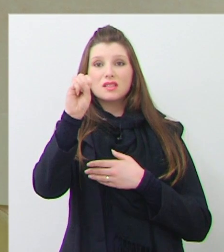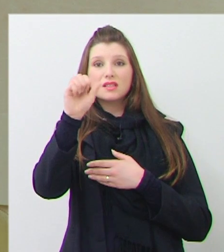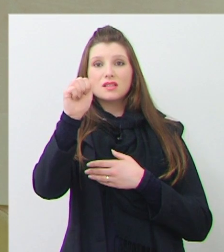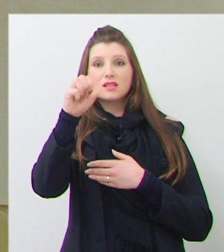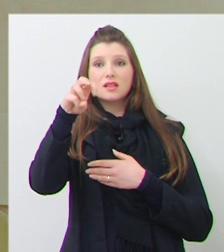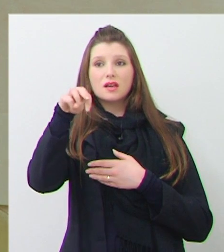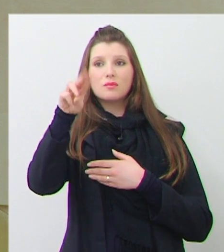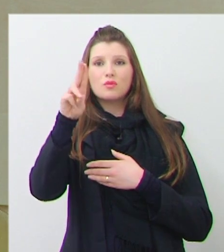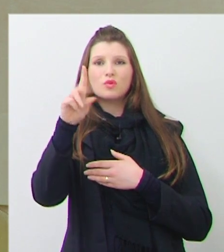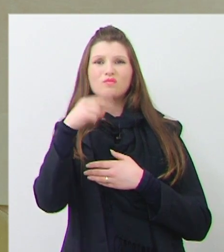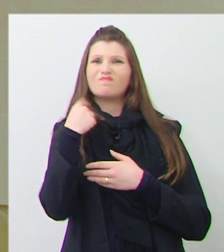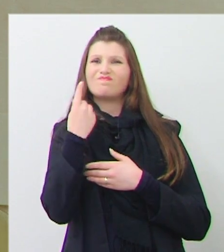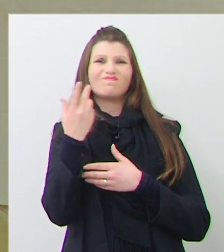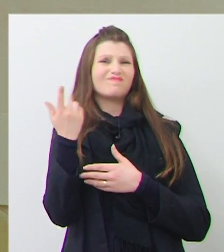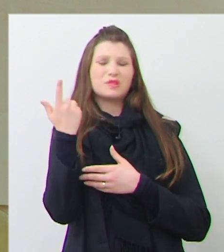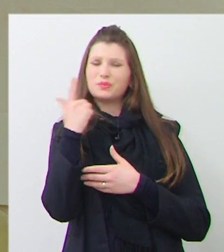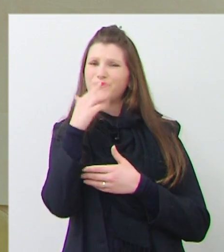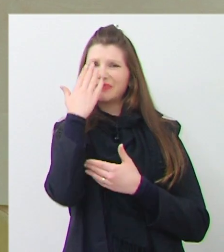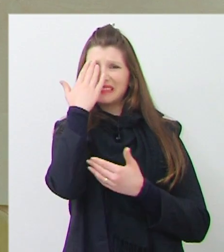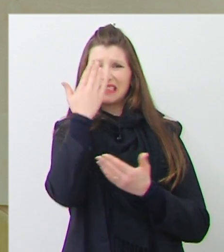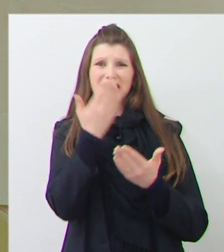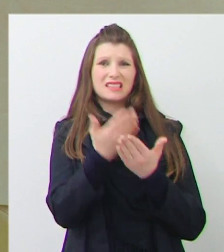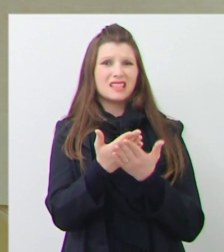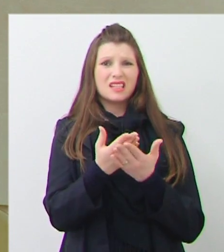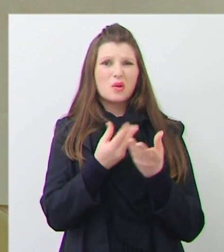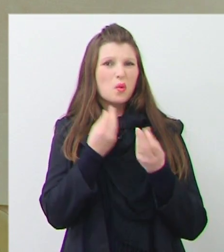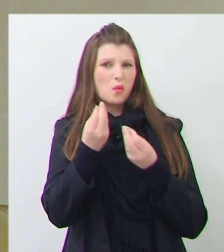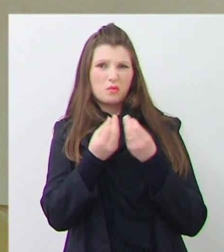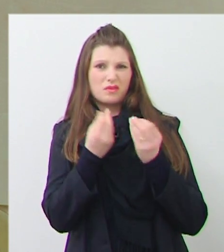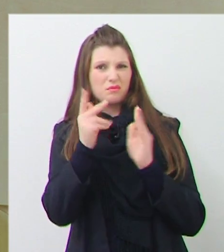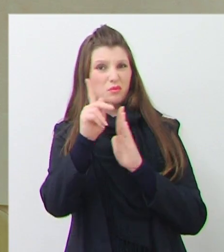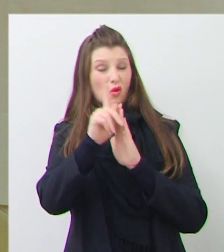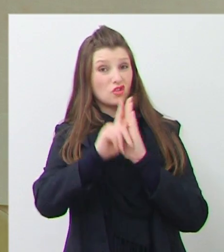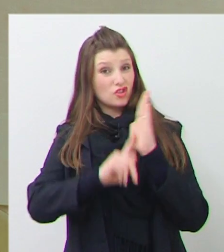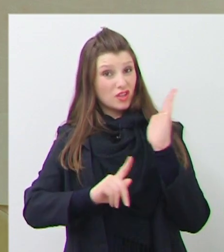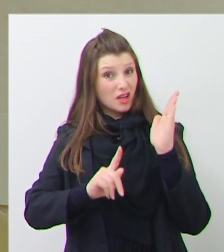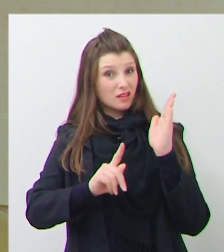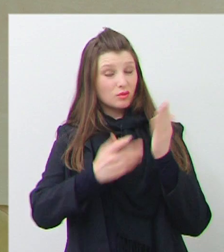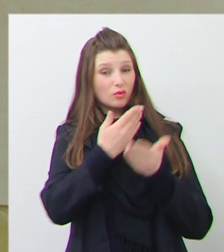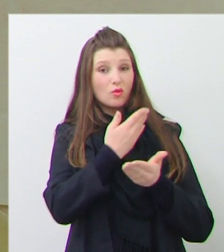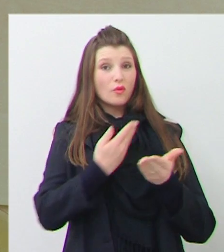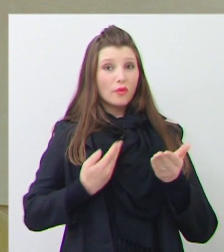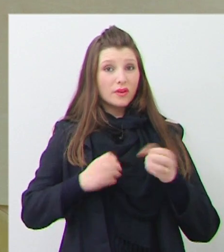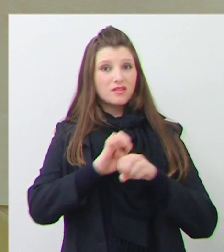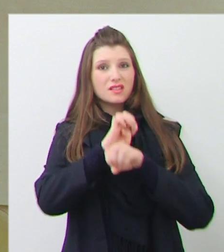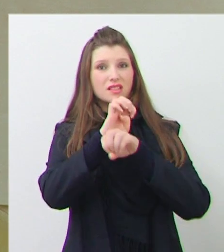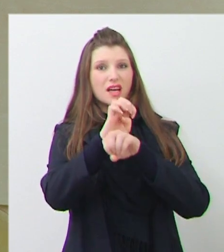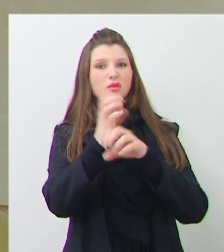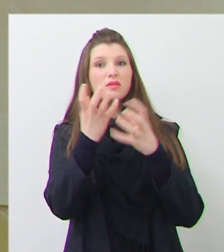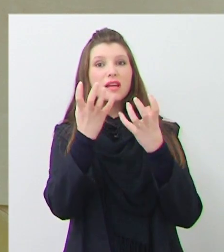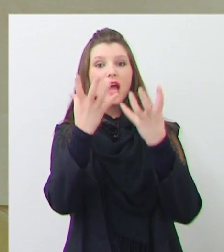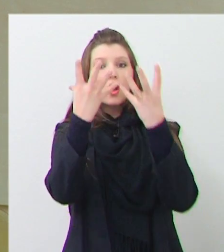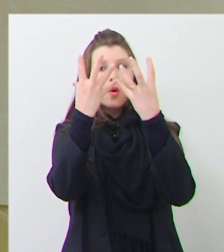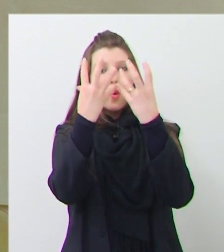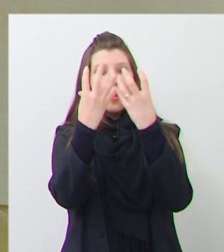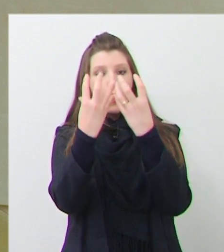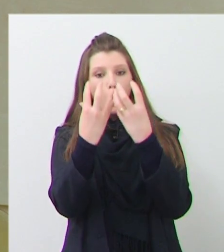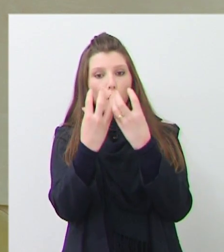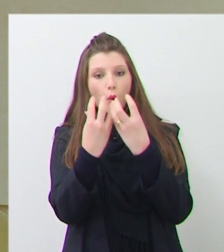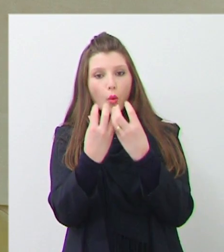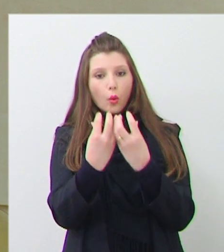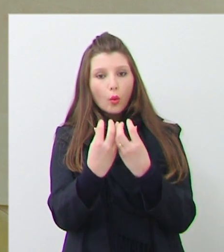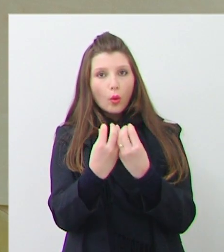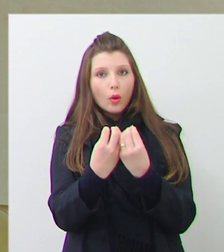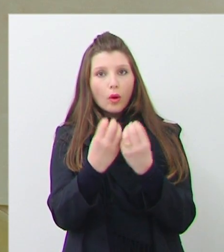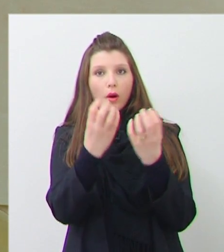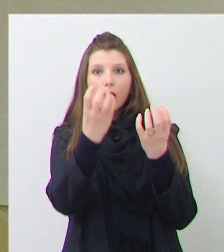conseguimos acreditar, né, que um projeto do governo do estado queira reduzir de 8 para uma única central em